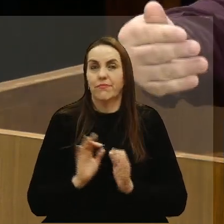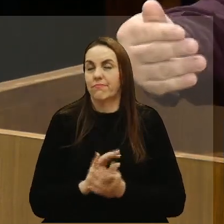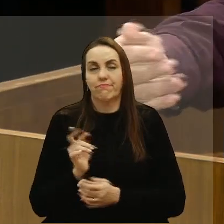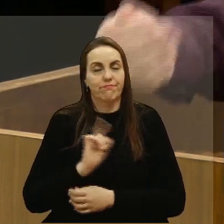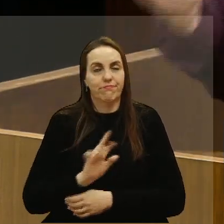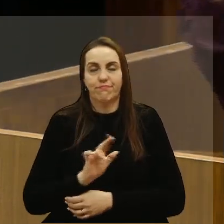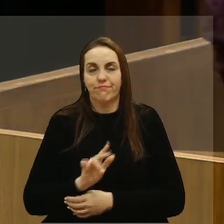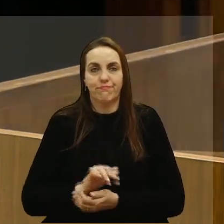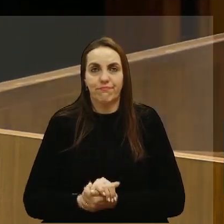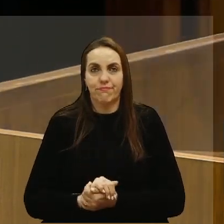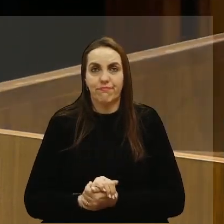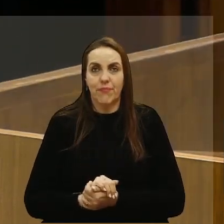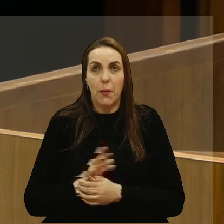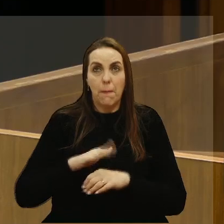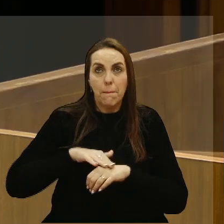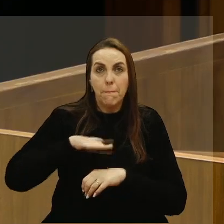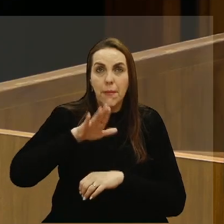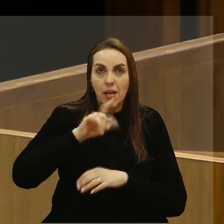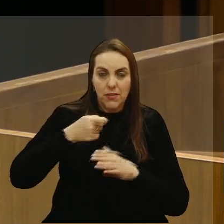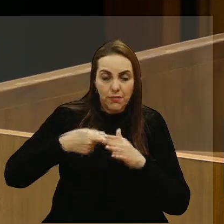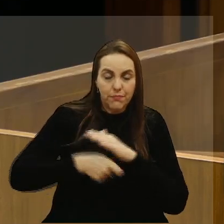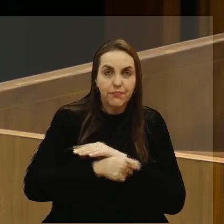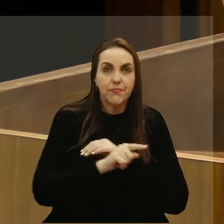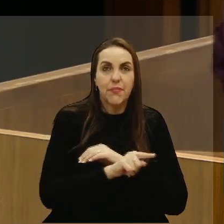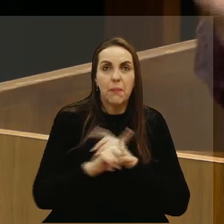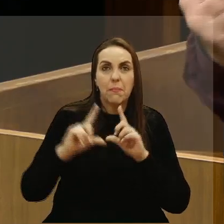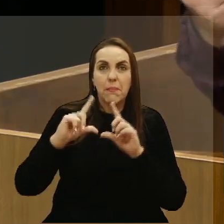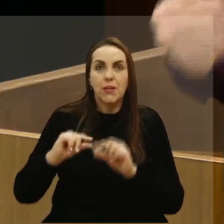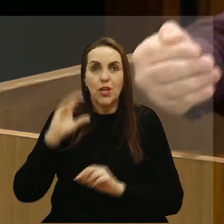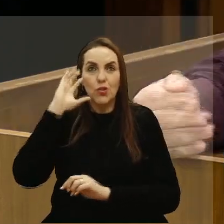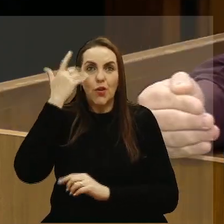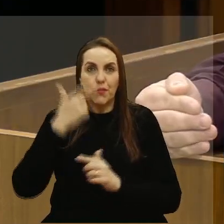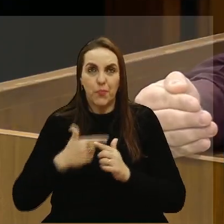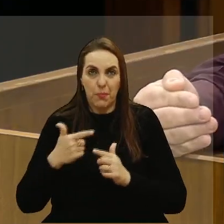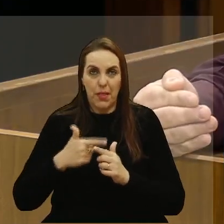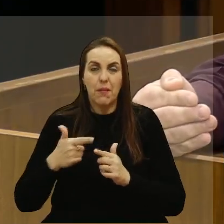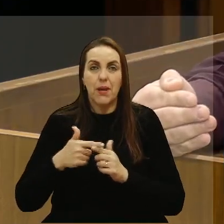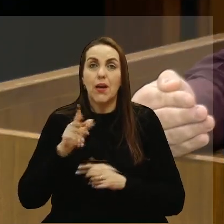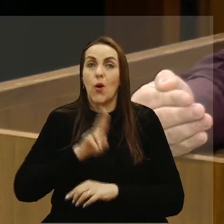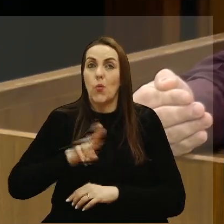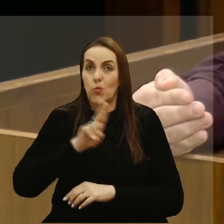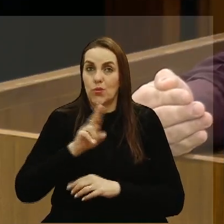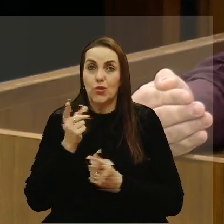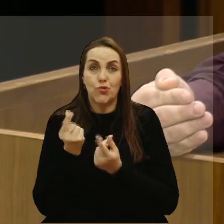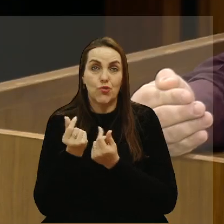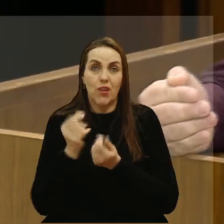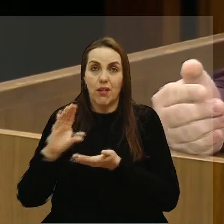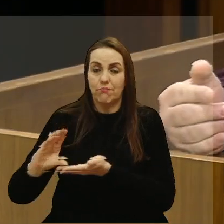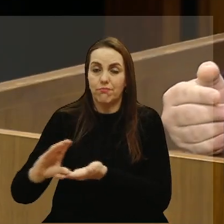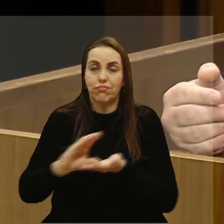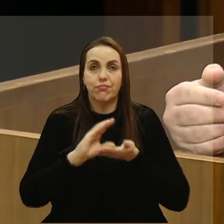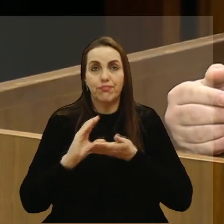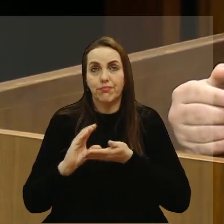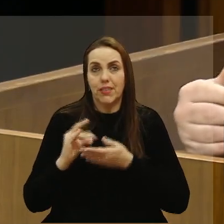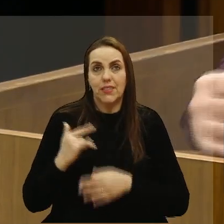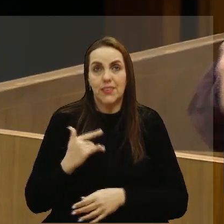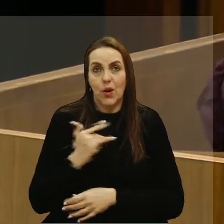tu aplica e menos tu soluciona os problemas, é porque está se aplicando mal os recursos da saúde do